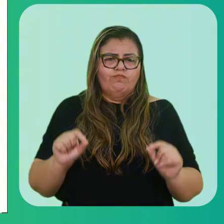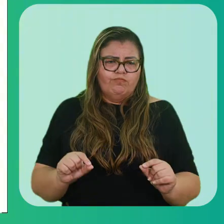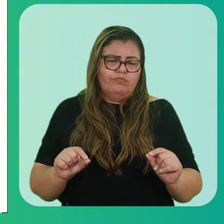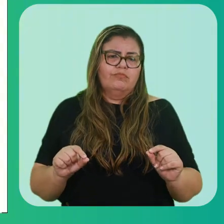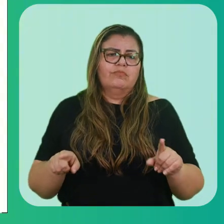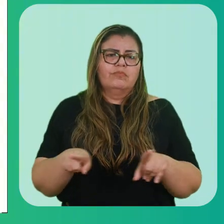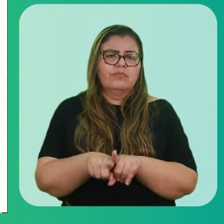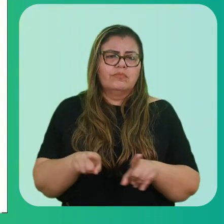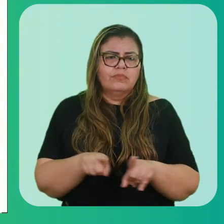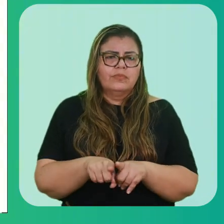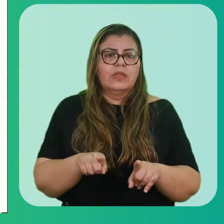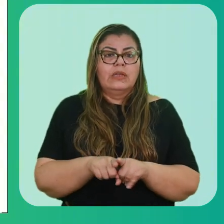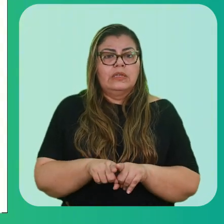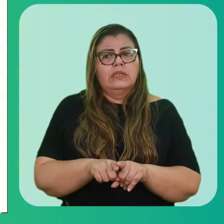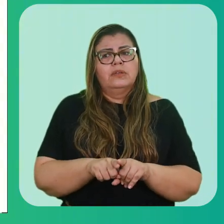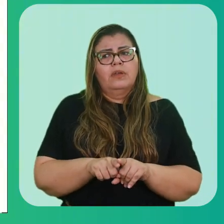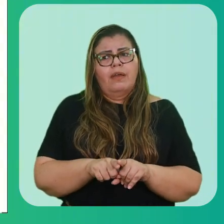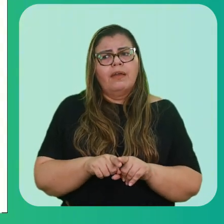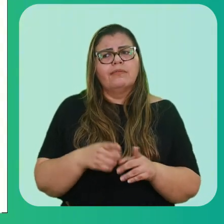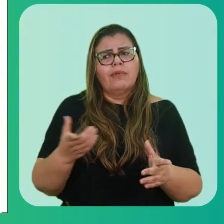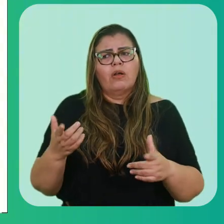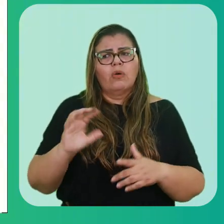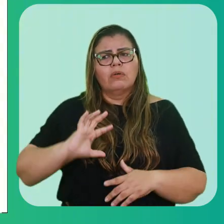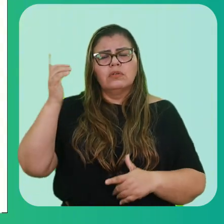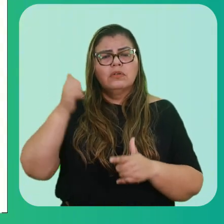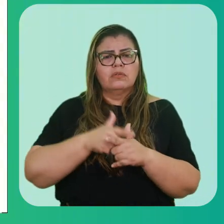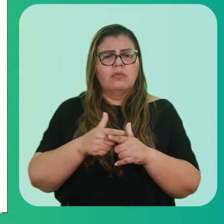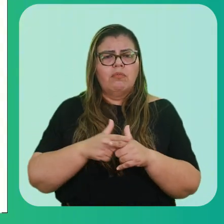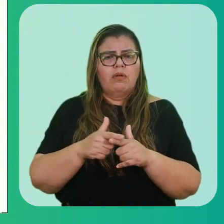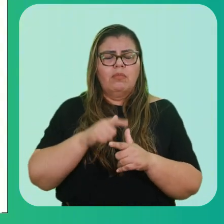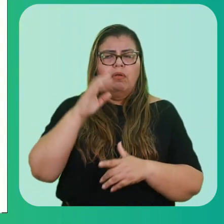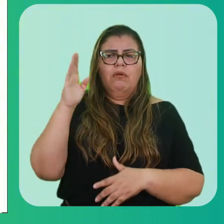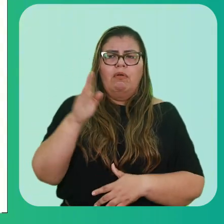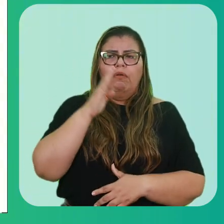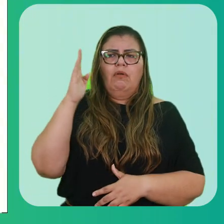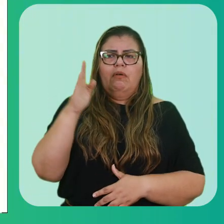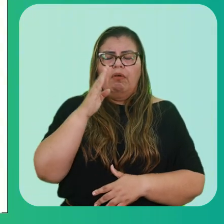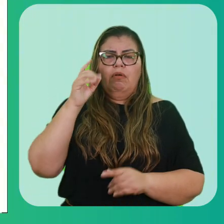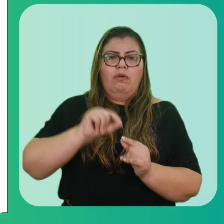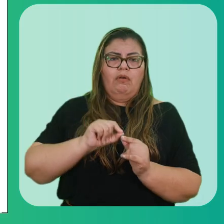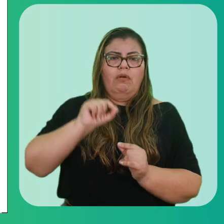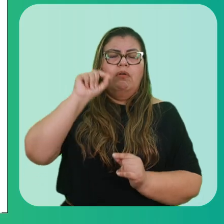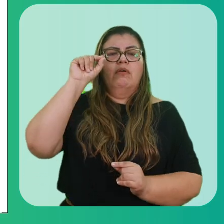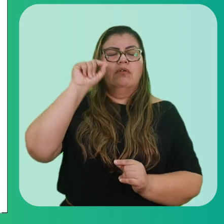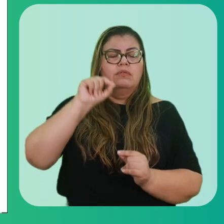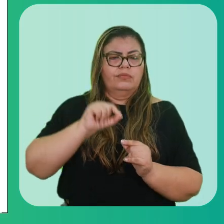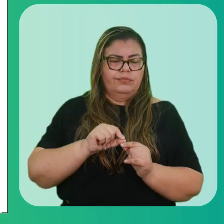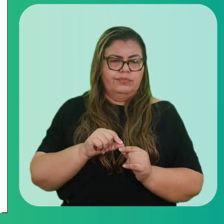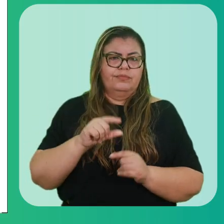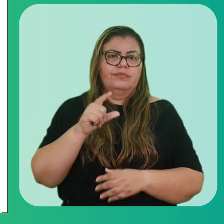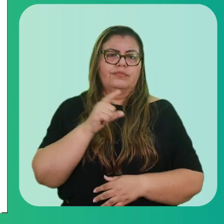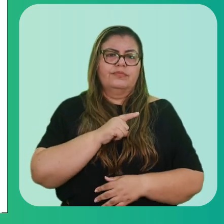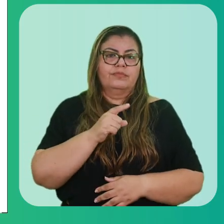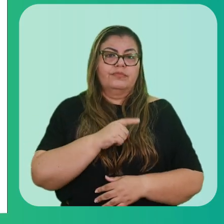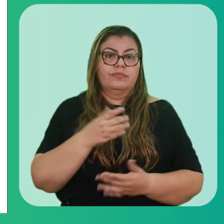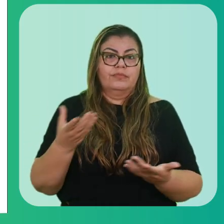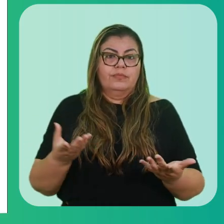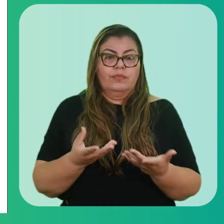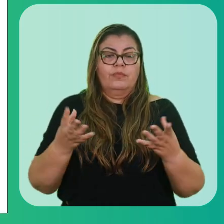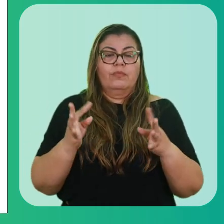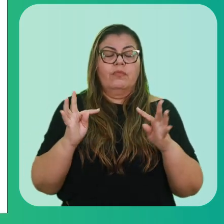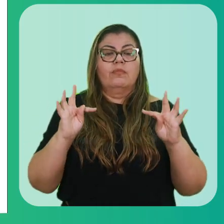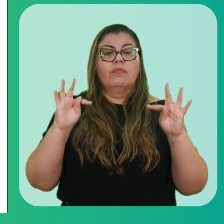portanto, que explica o que é conhecido como mal da altitude pela deficiência de oxigênio que há no atmosférico respirado,